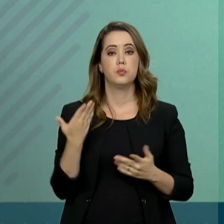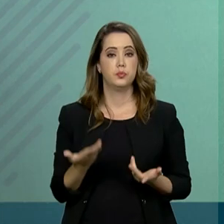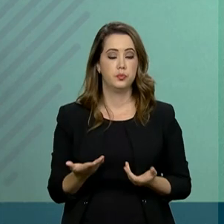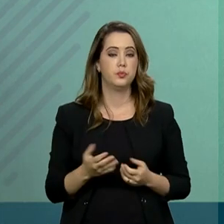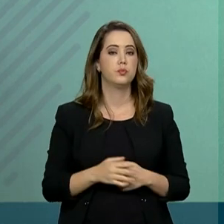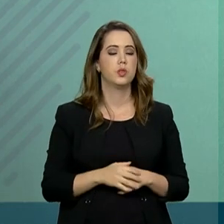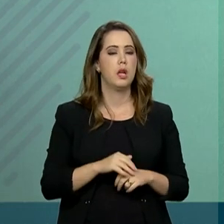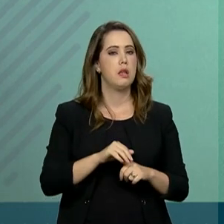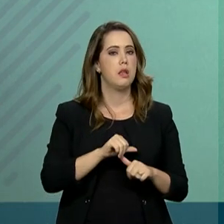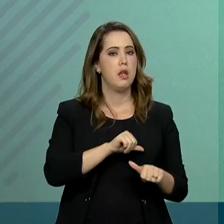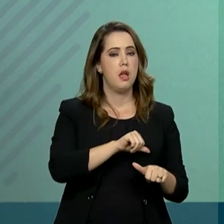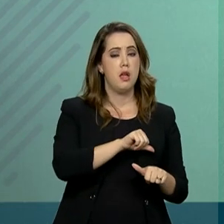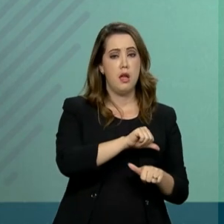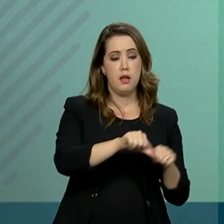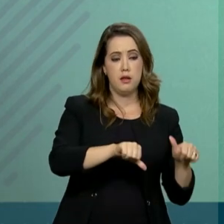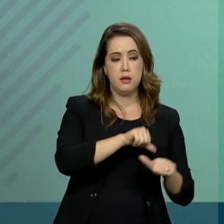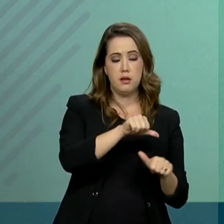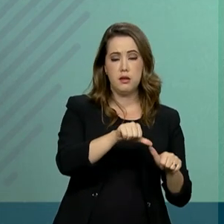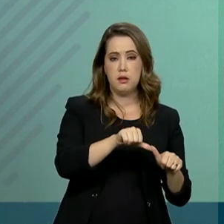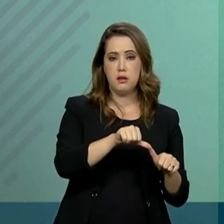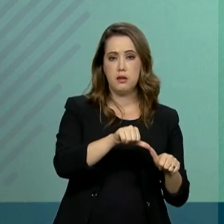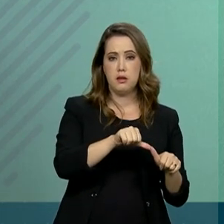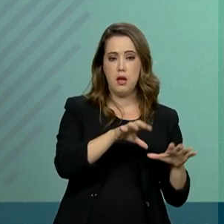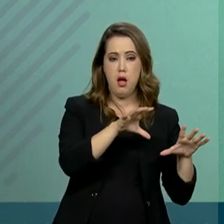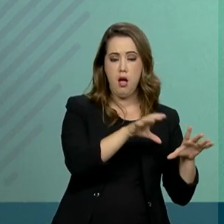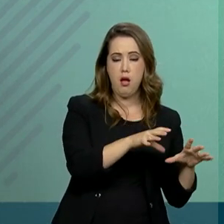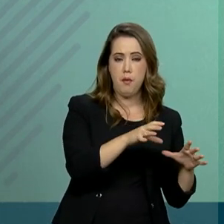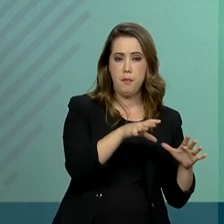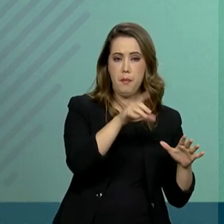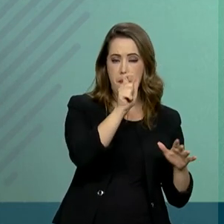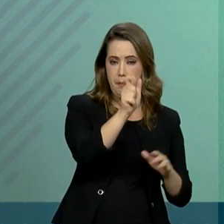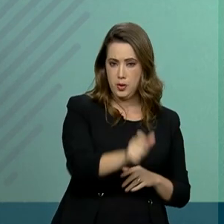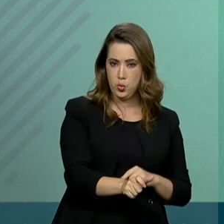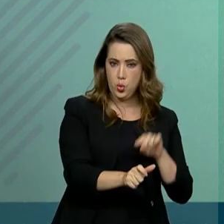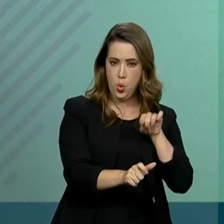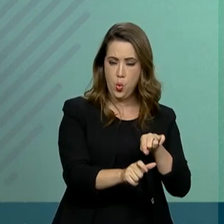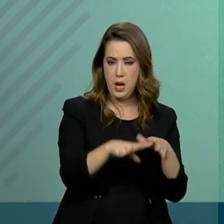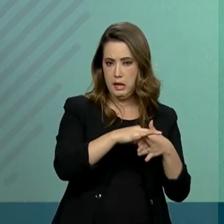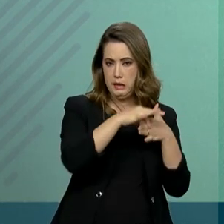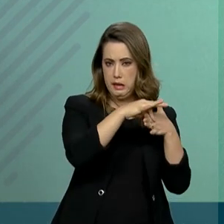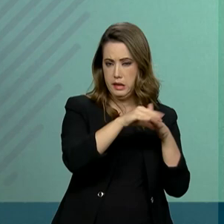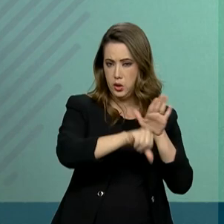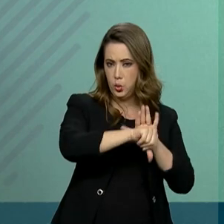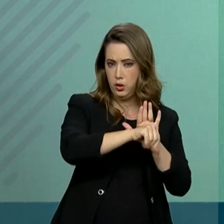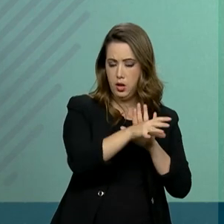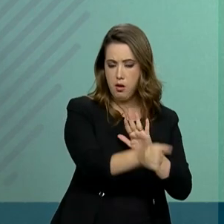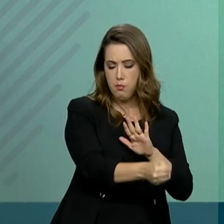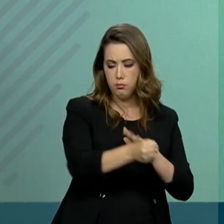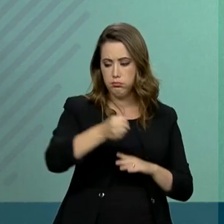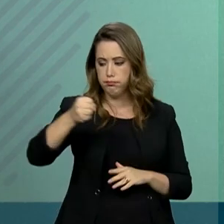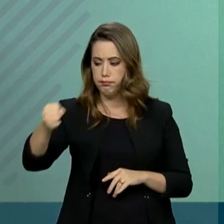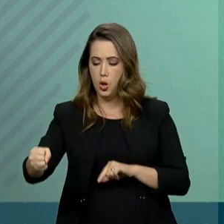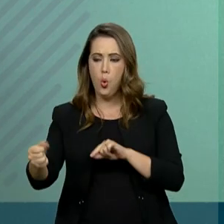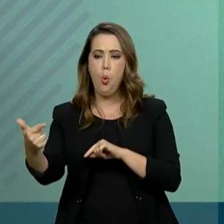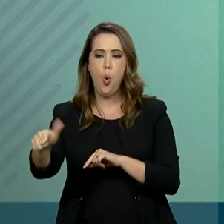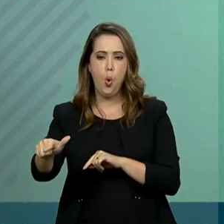a transferência de líderes de organizações criminosas para presídios federais